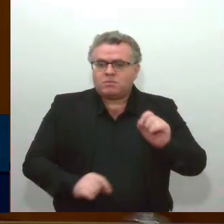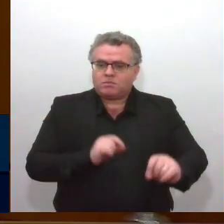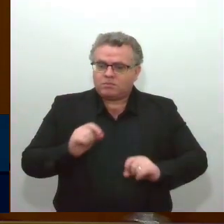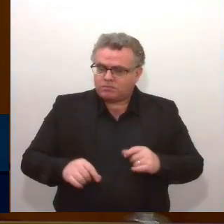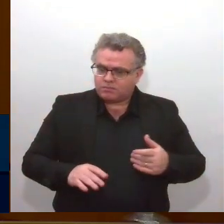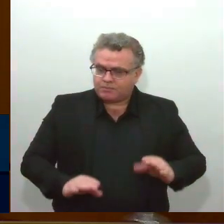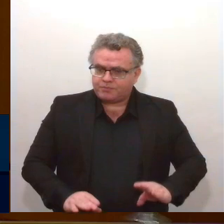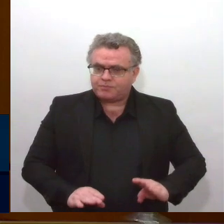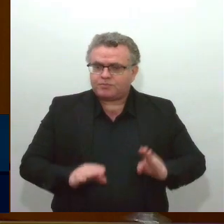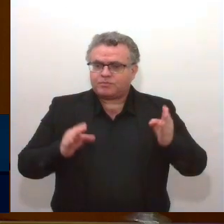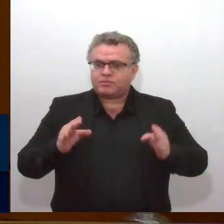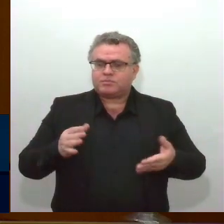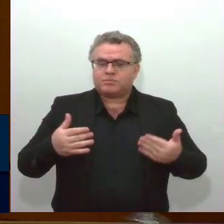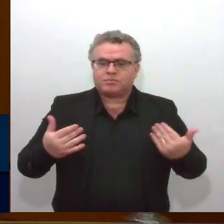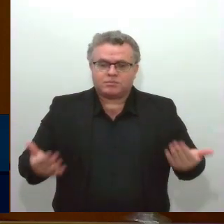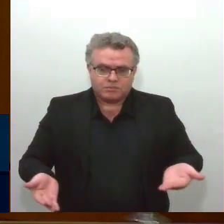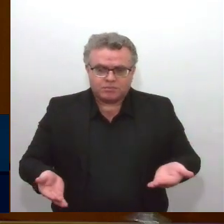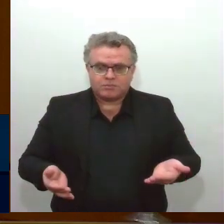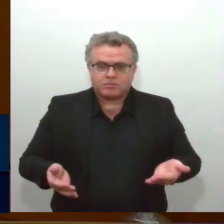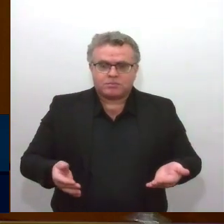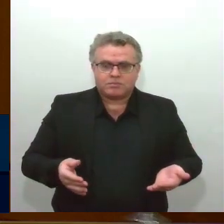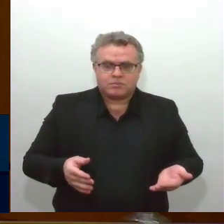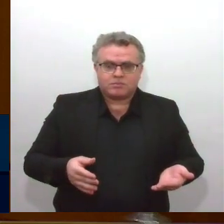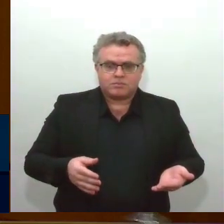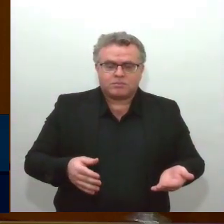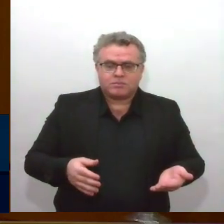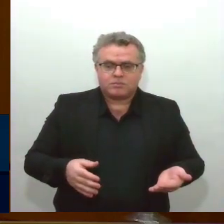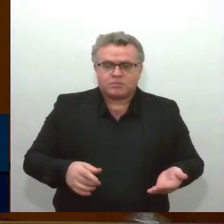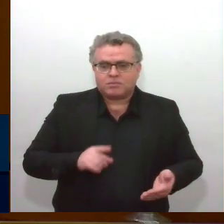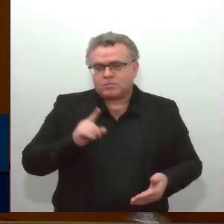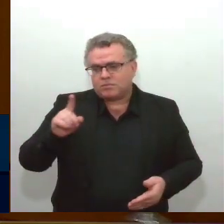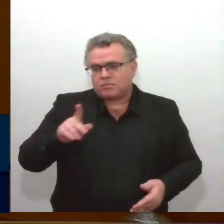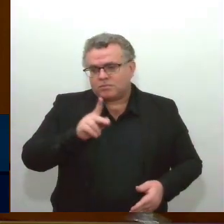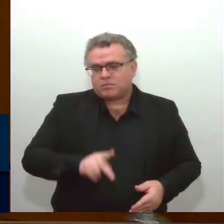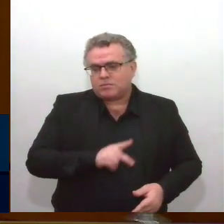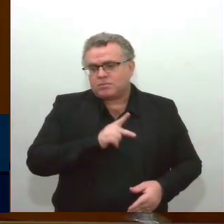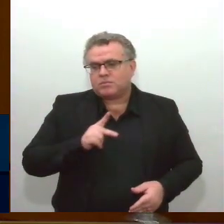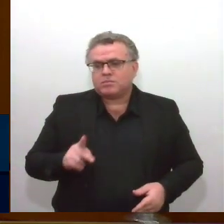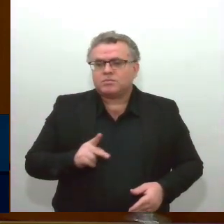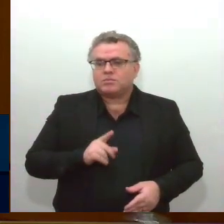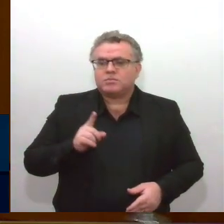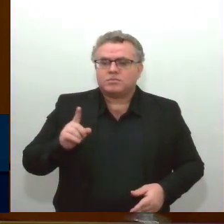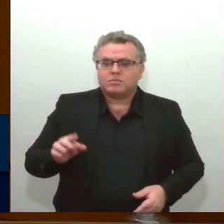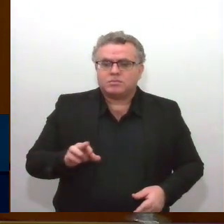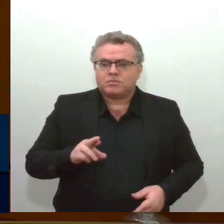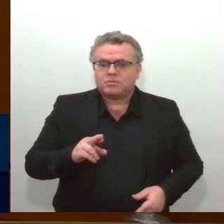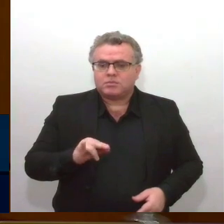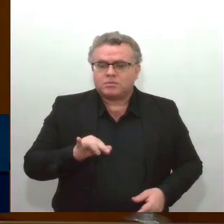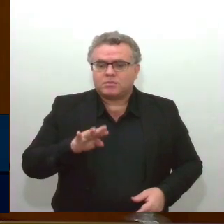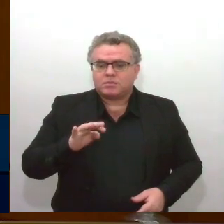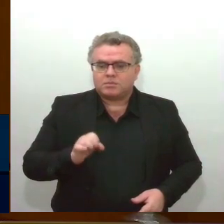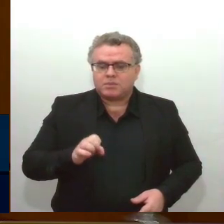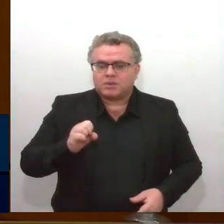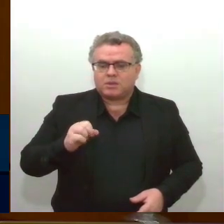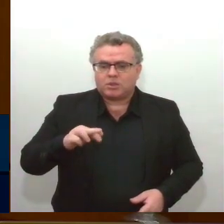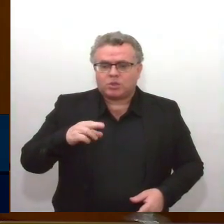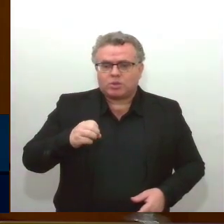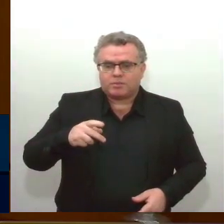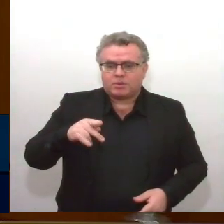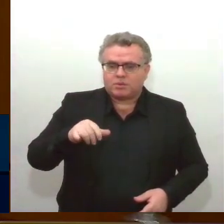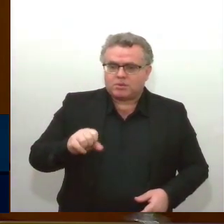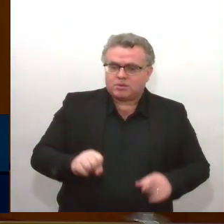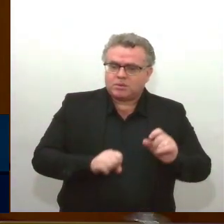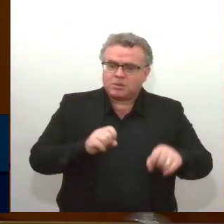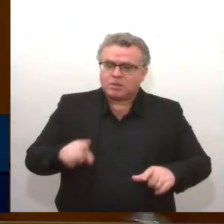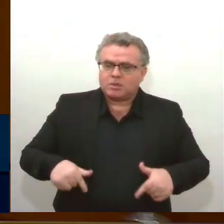Jesus padroeiro da nossa querida Ribeirópolis Ribeiros que a gente tanto ama que a gente tanto luta e que a gente só tem